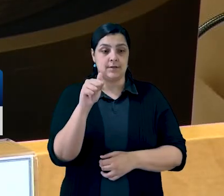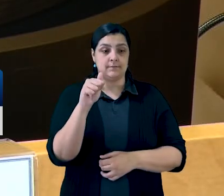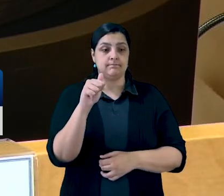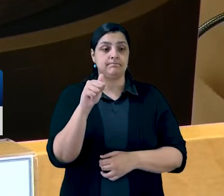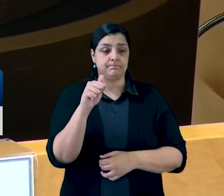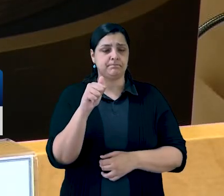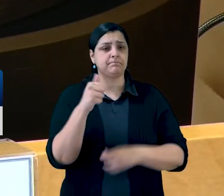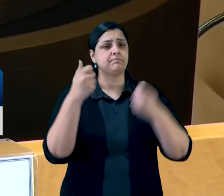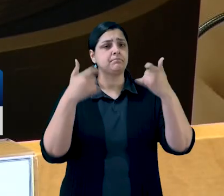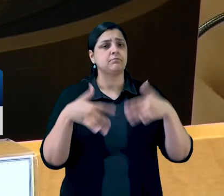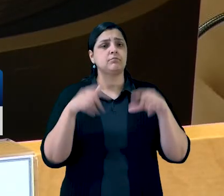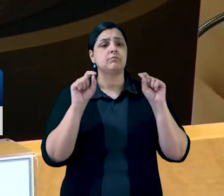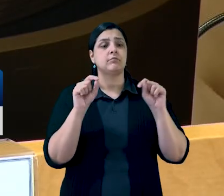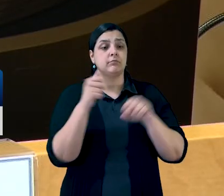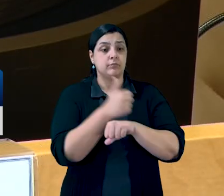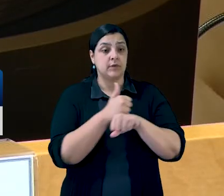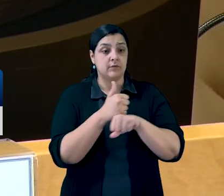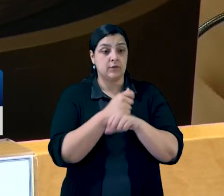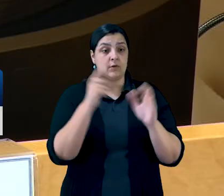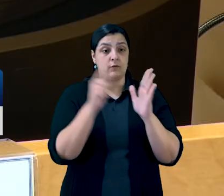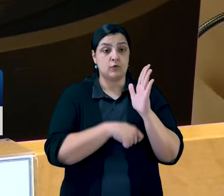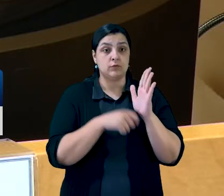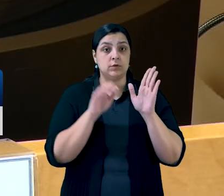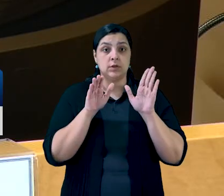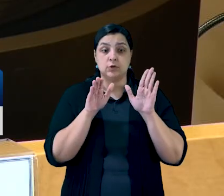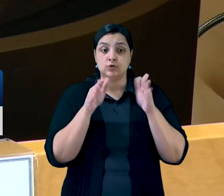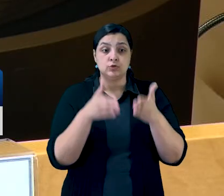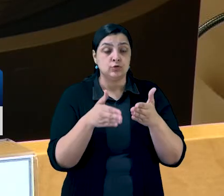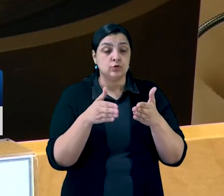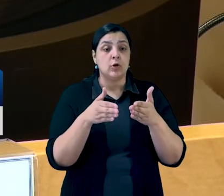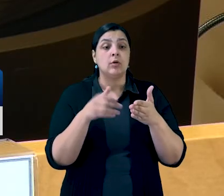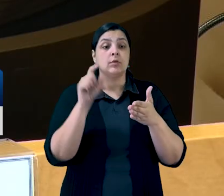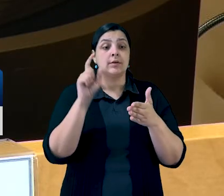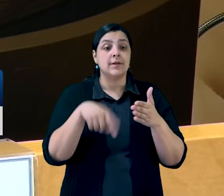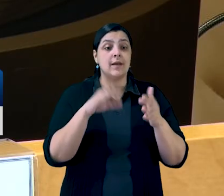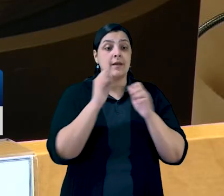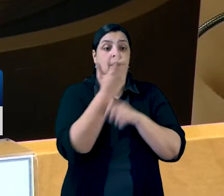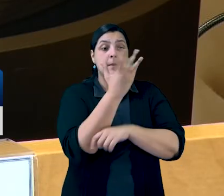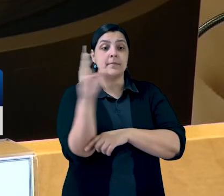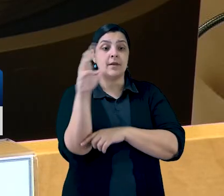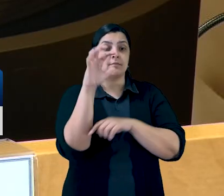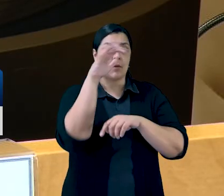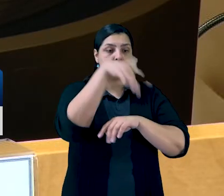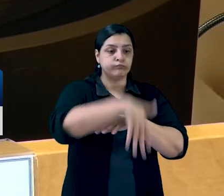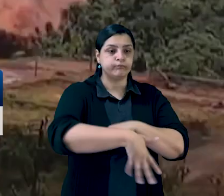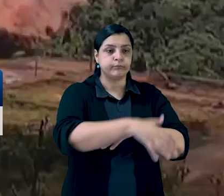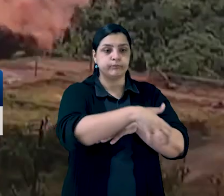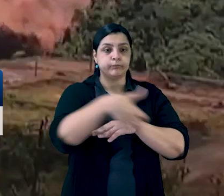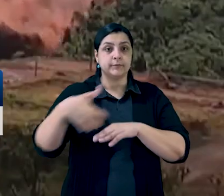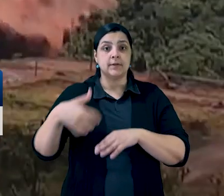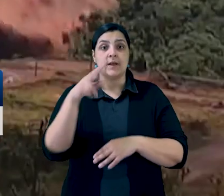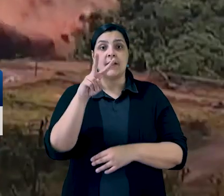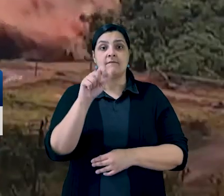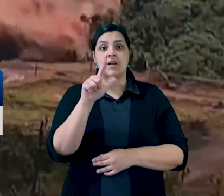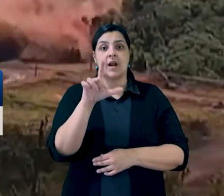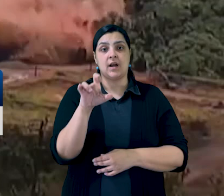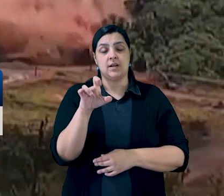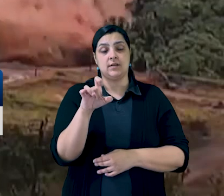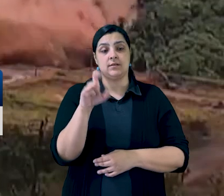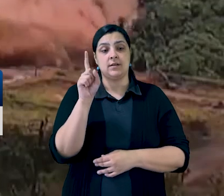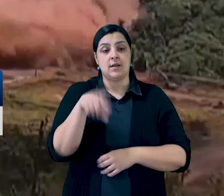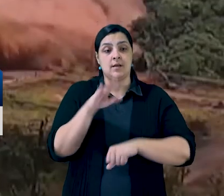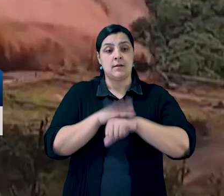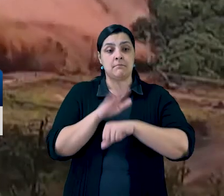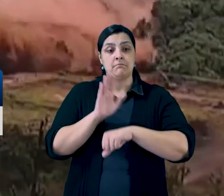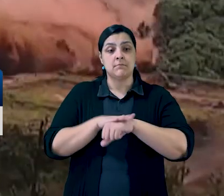Liana Schaibe, destacou que o profissional foi contratado exclusivamente em razão do desastre ambiental e caberia à Vale